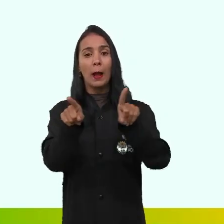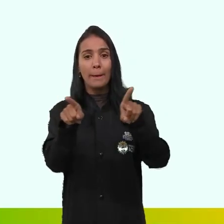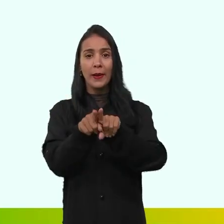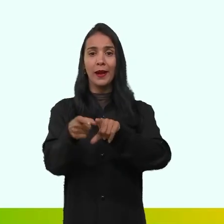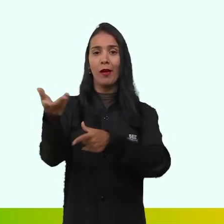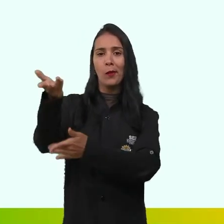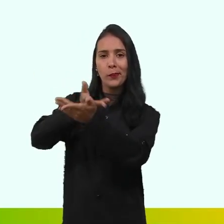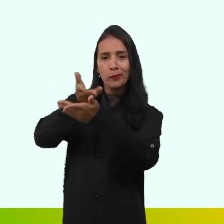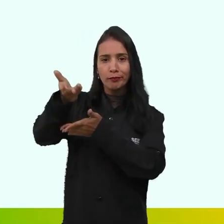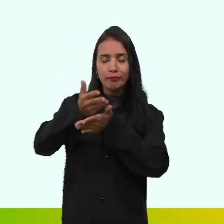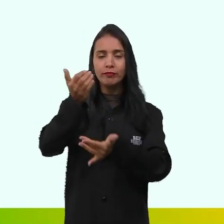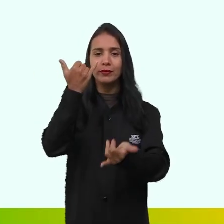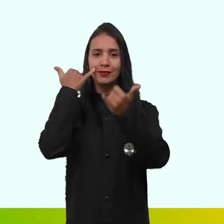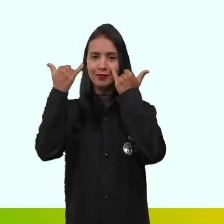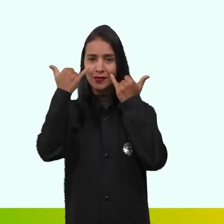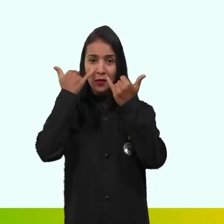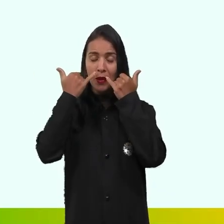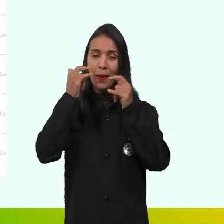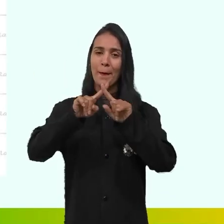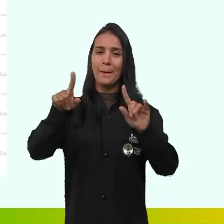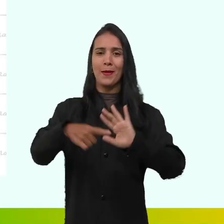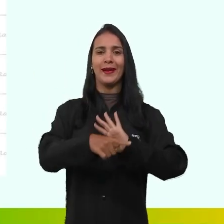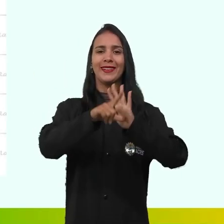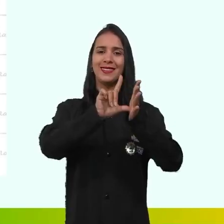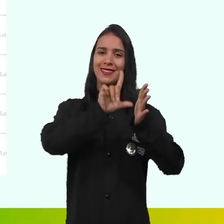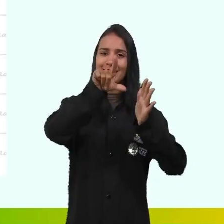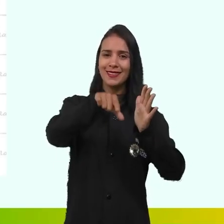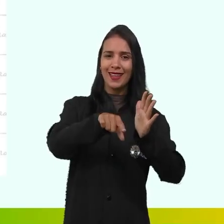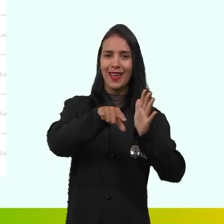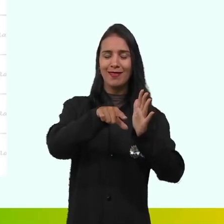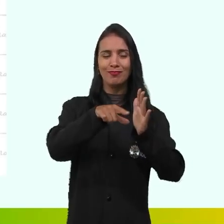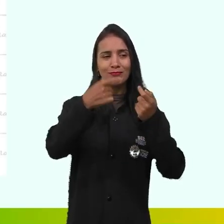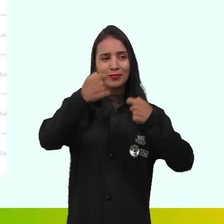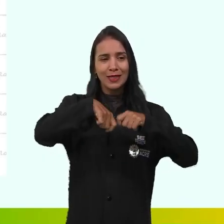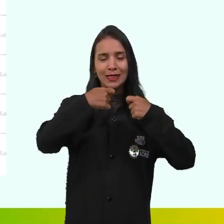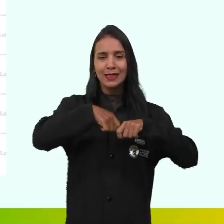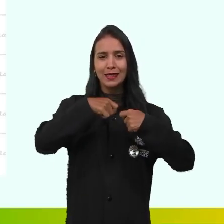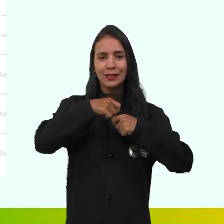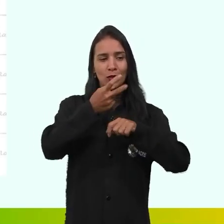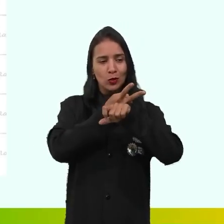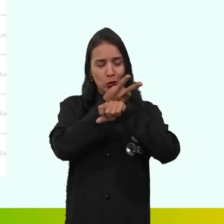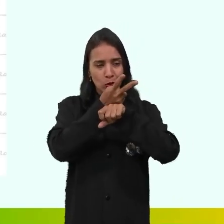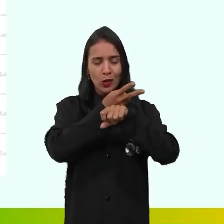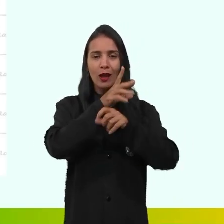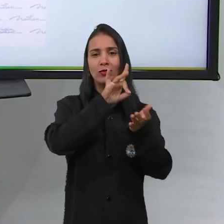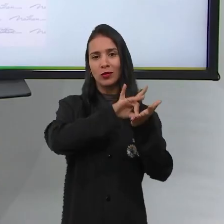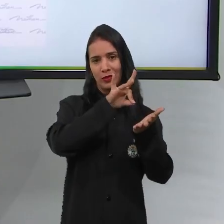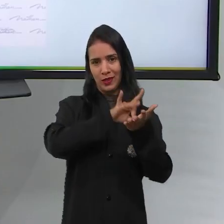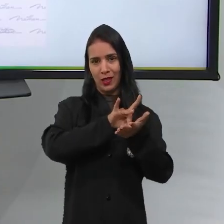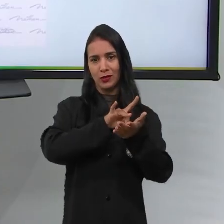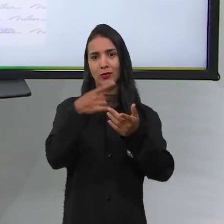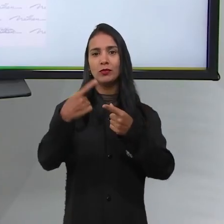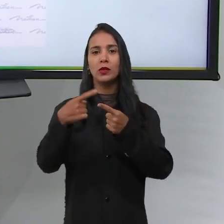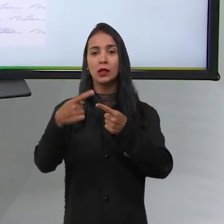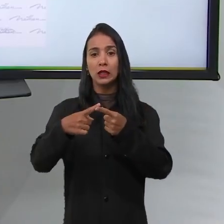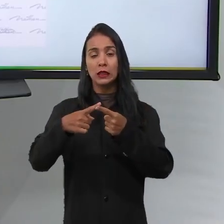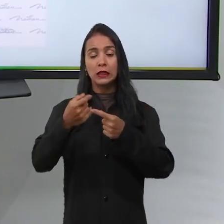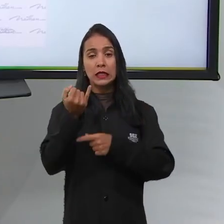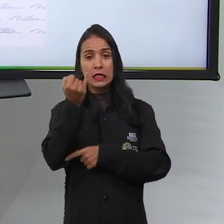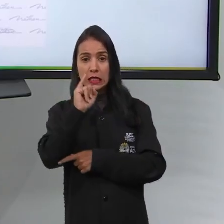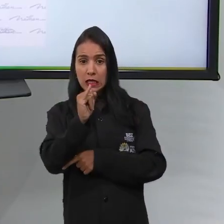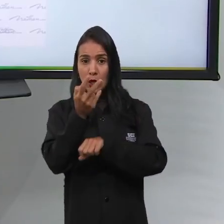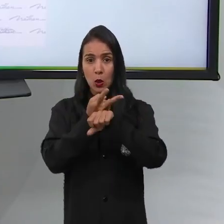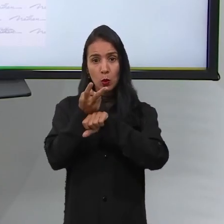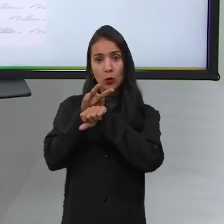informações sem verificar sua veracidade, tá? Então, atenção aqui. Existe